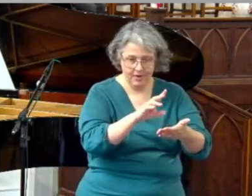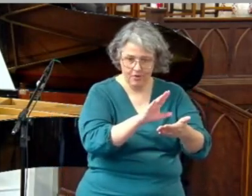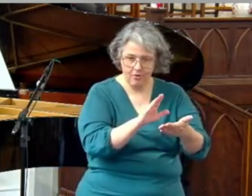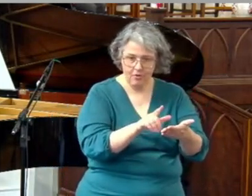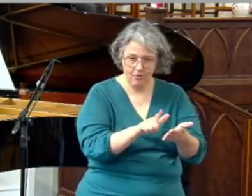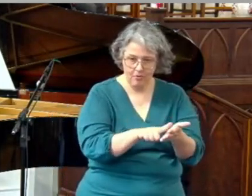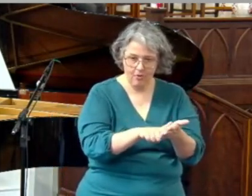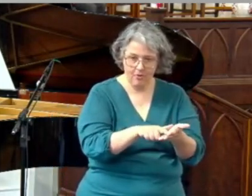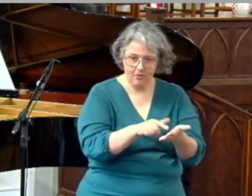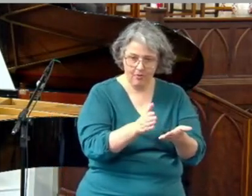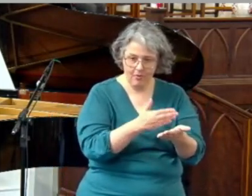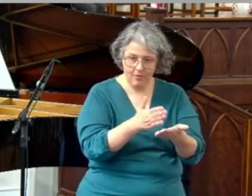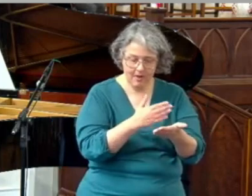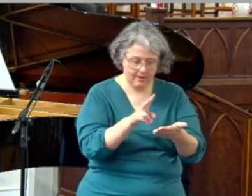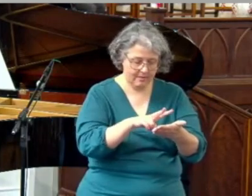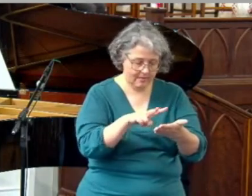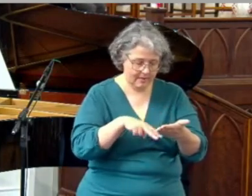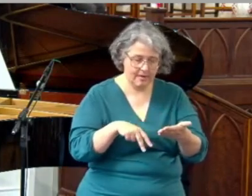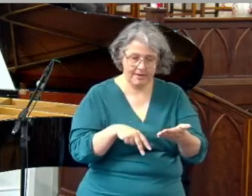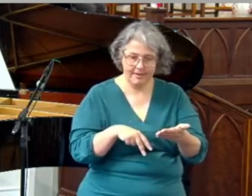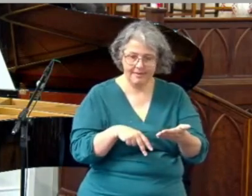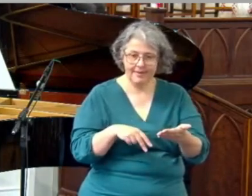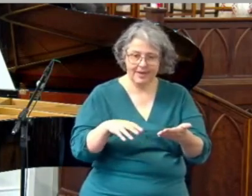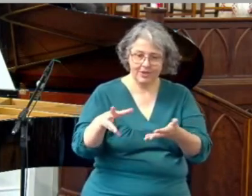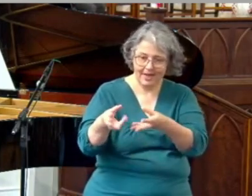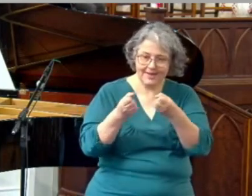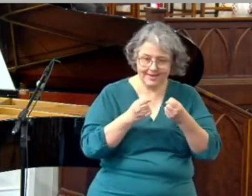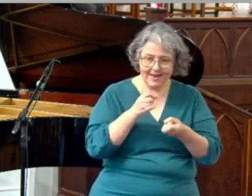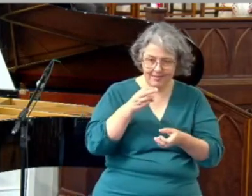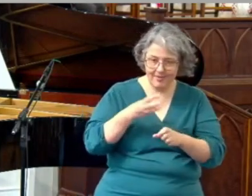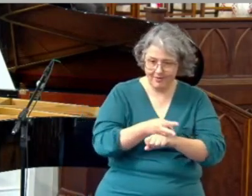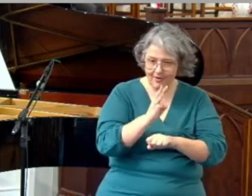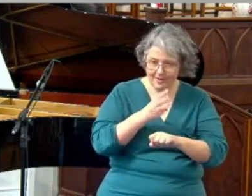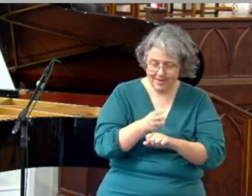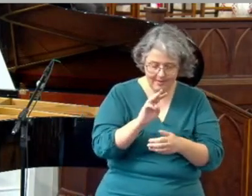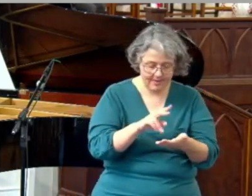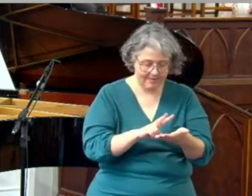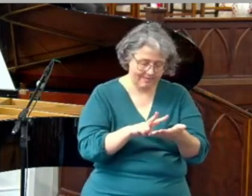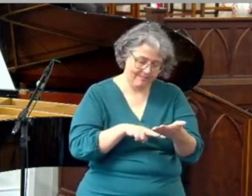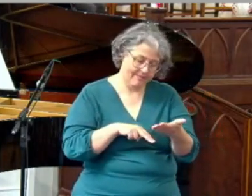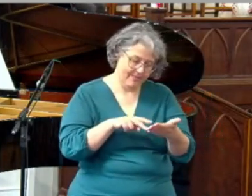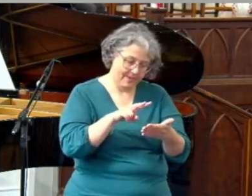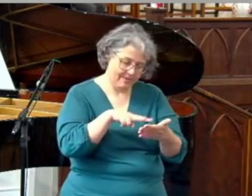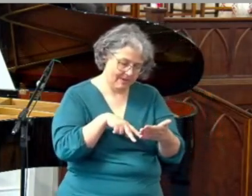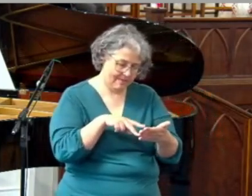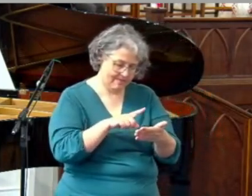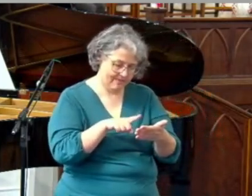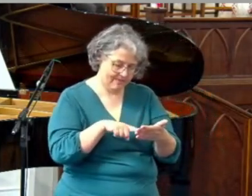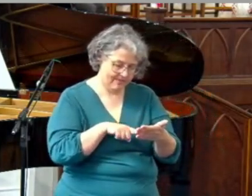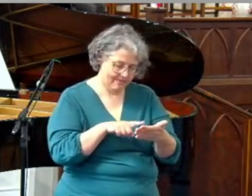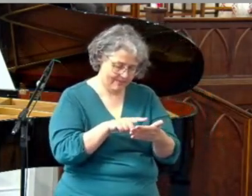Evangelho e as Portas de Casa, se eu não me engano, e as Chaves de Casa,